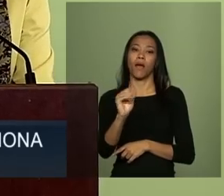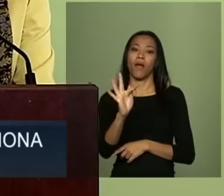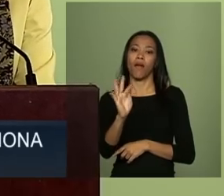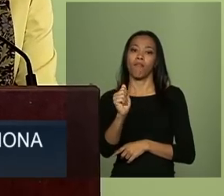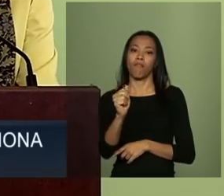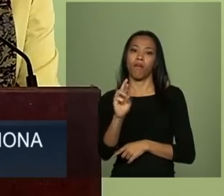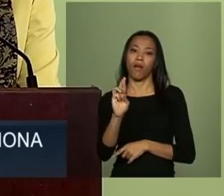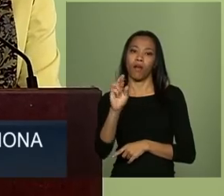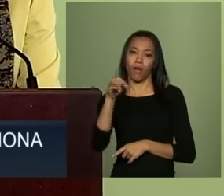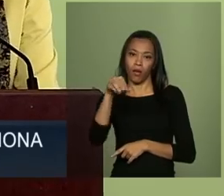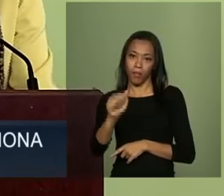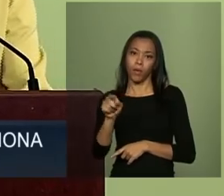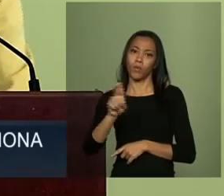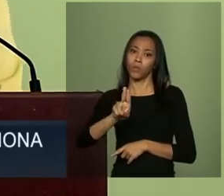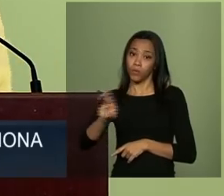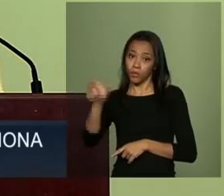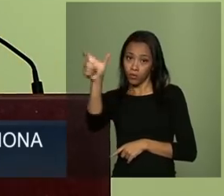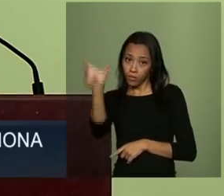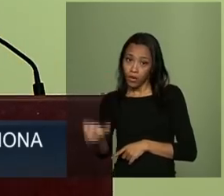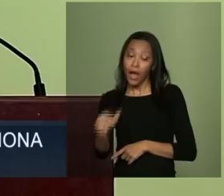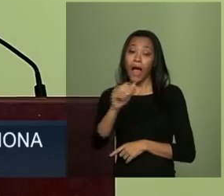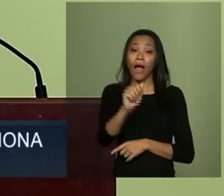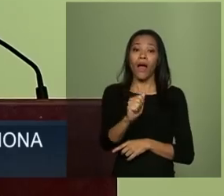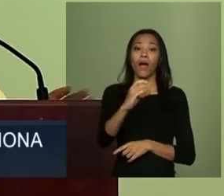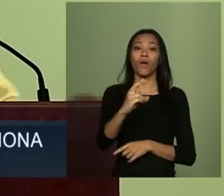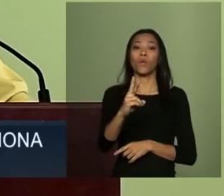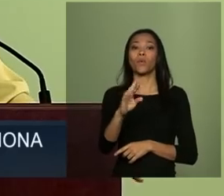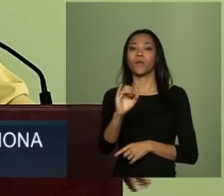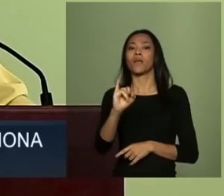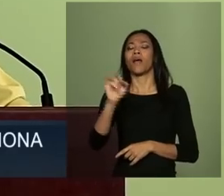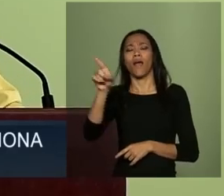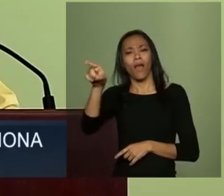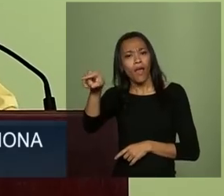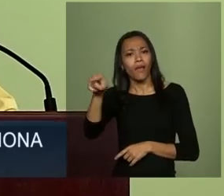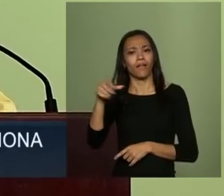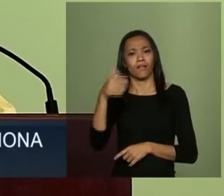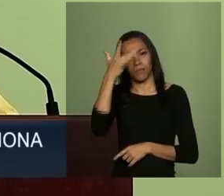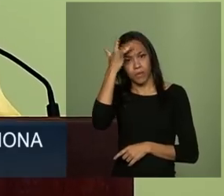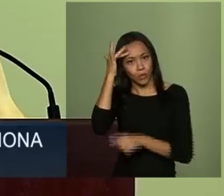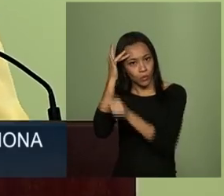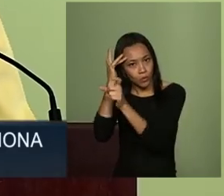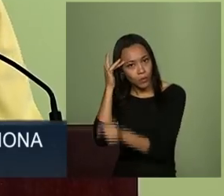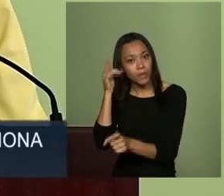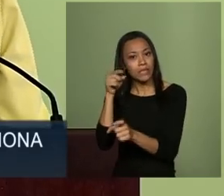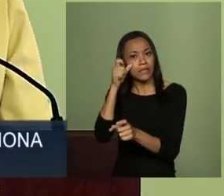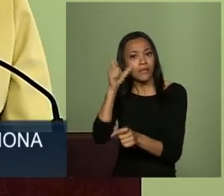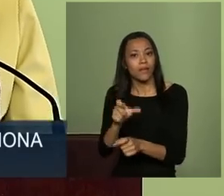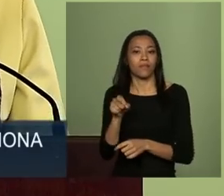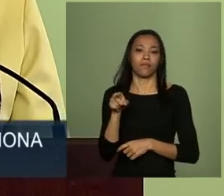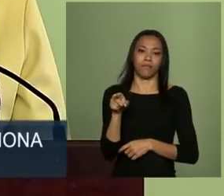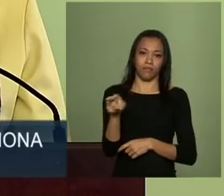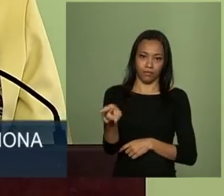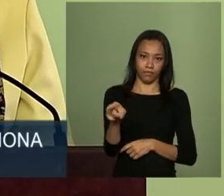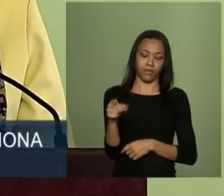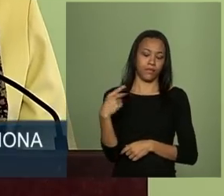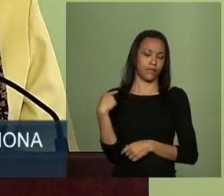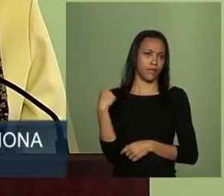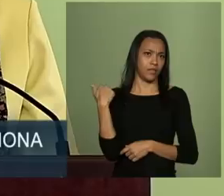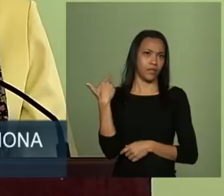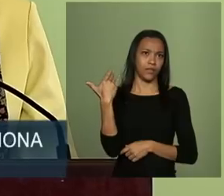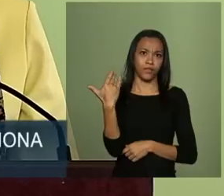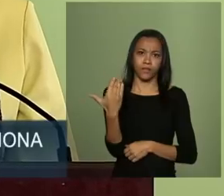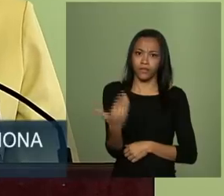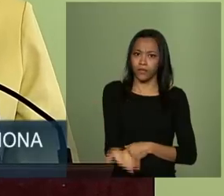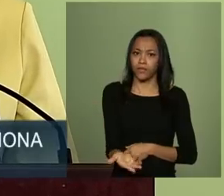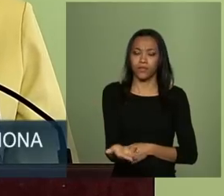E cumprimento o Acuri porque eu acredito que essa é uma legislação que interessa desde